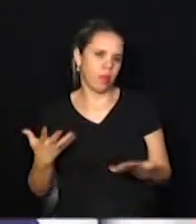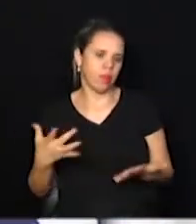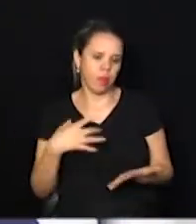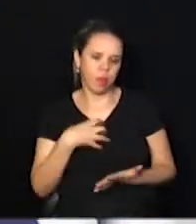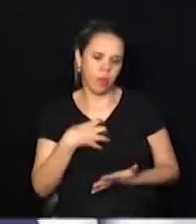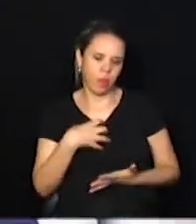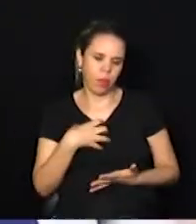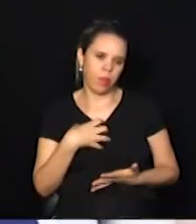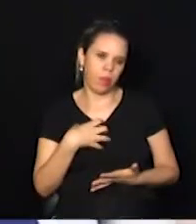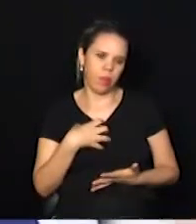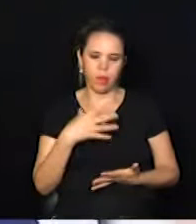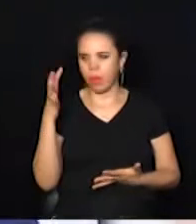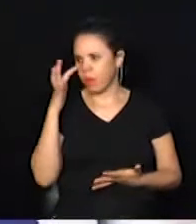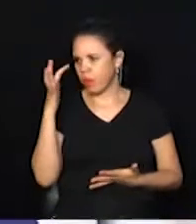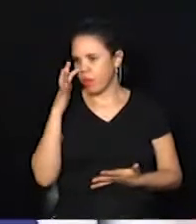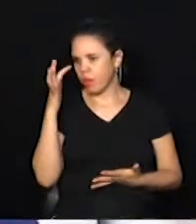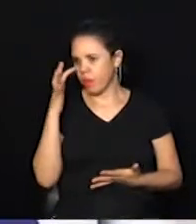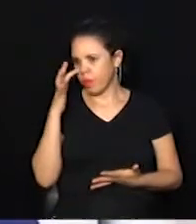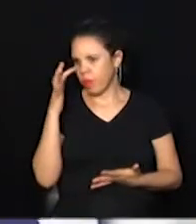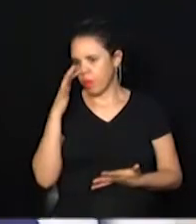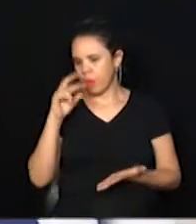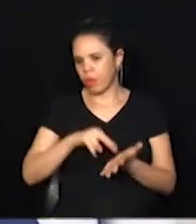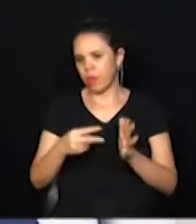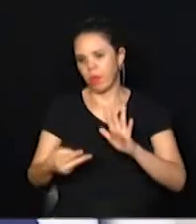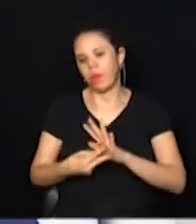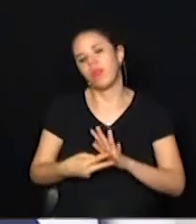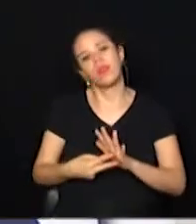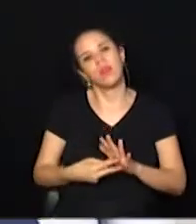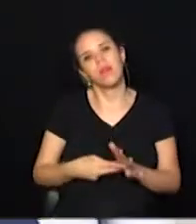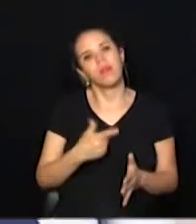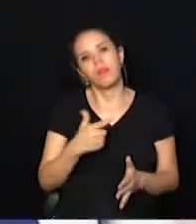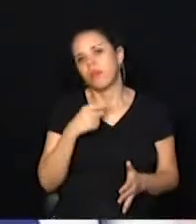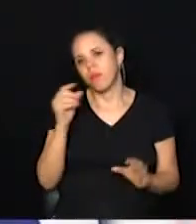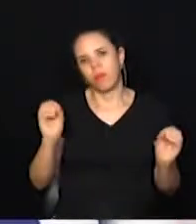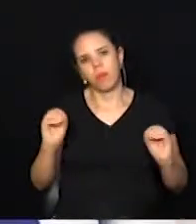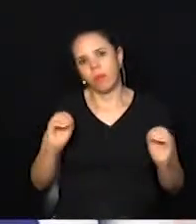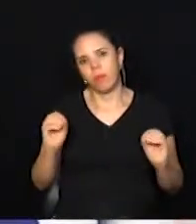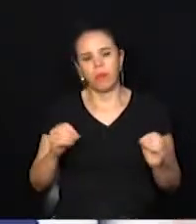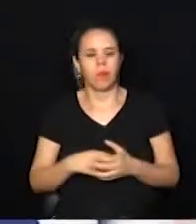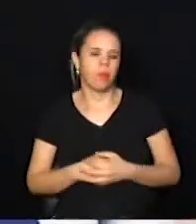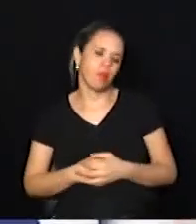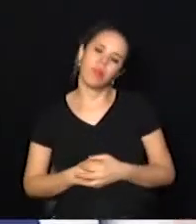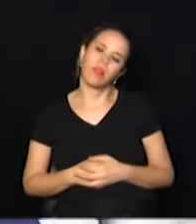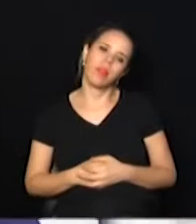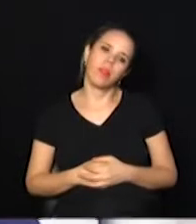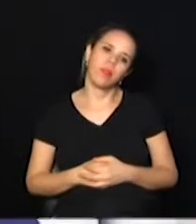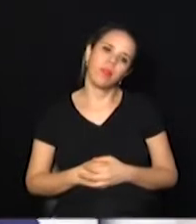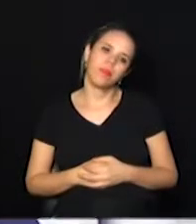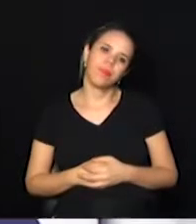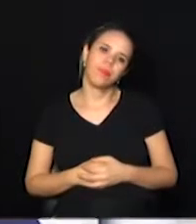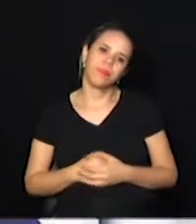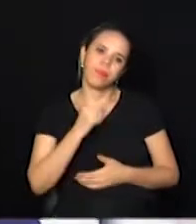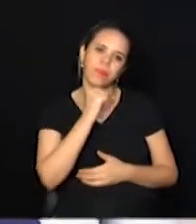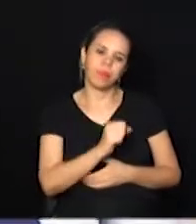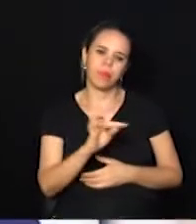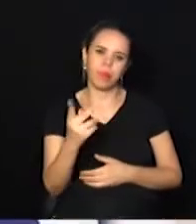tocados e encantados pelo que significou essa obra. Eu não tenho nenhuma dúvida que o assassinato